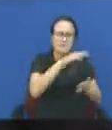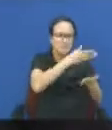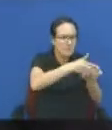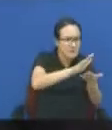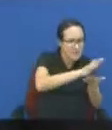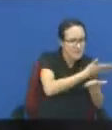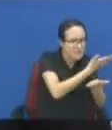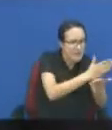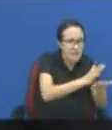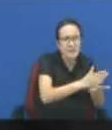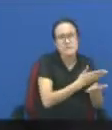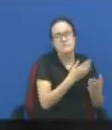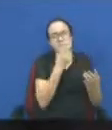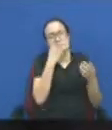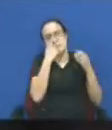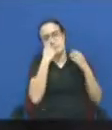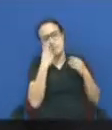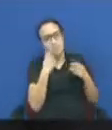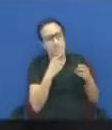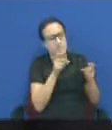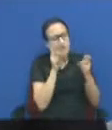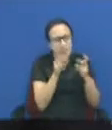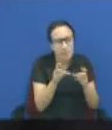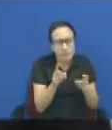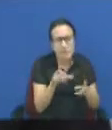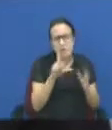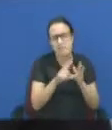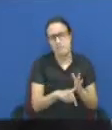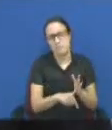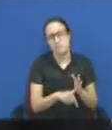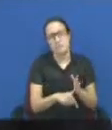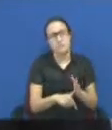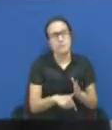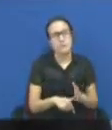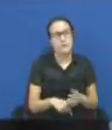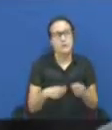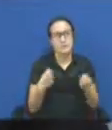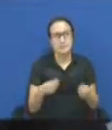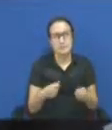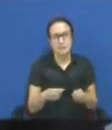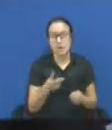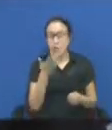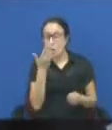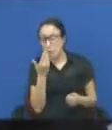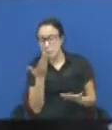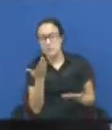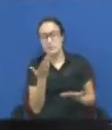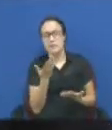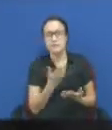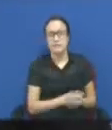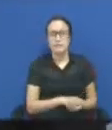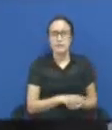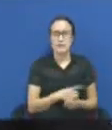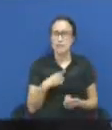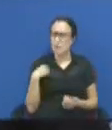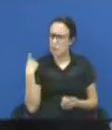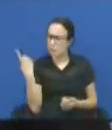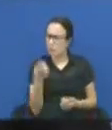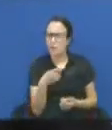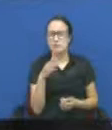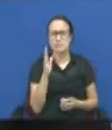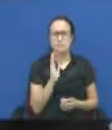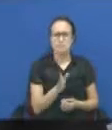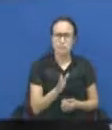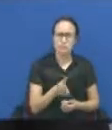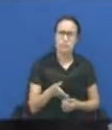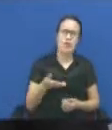vender e adquirir, né, o benefício em pró dentro do lar da gente. né? Então, a gente que já teve uma infância,